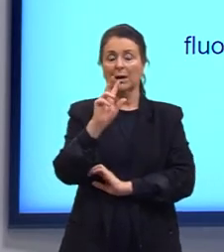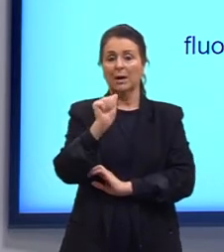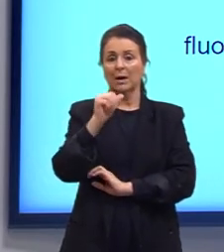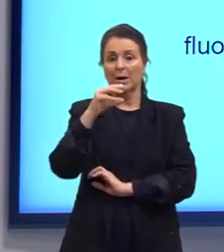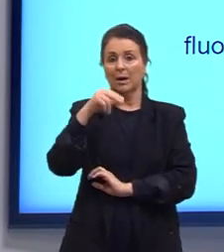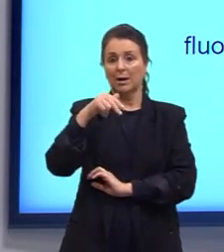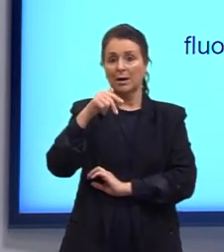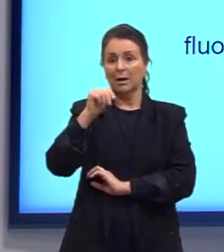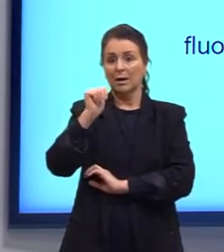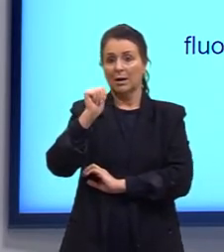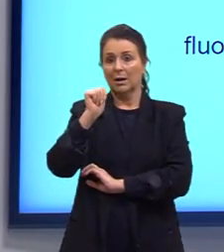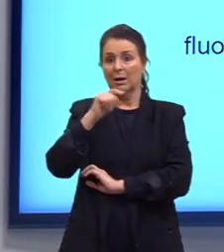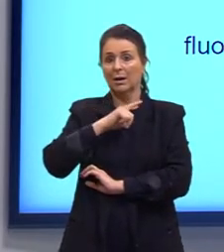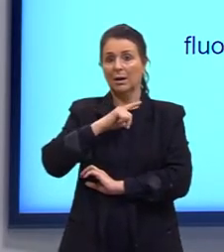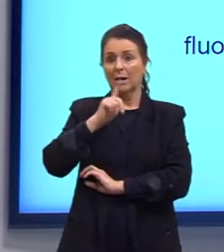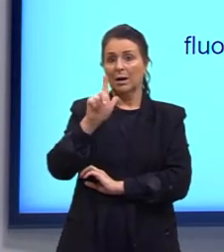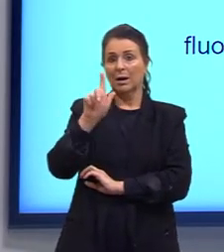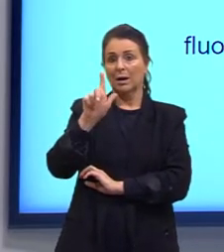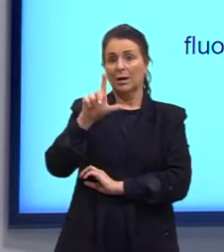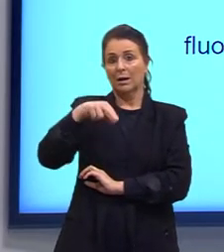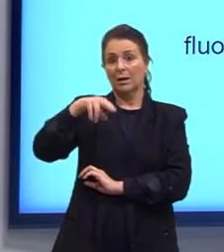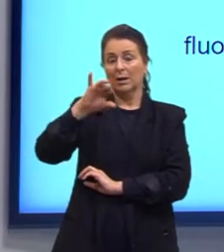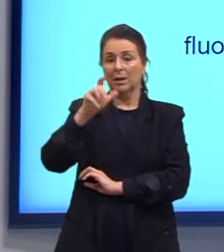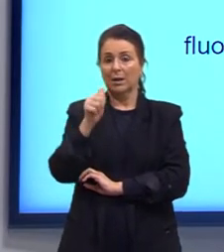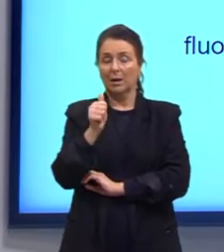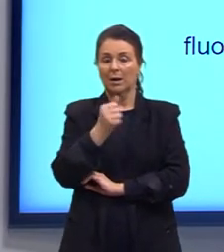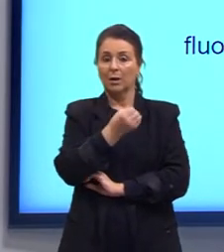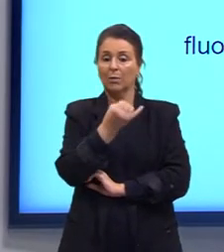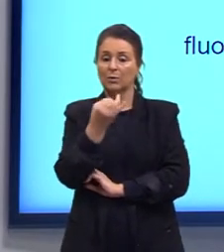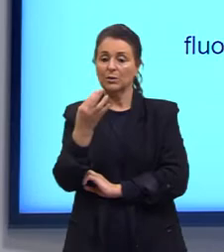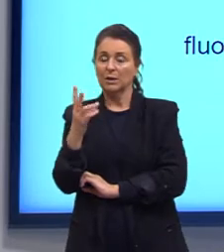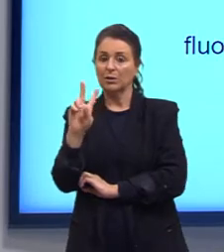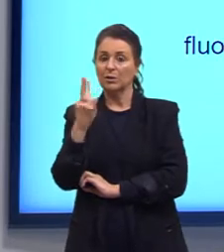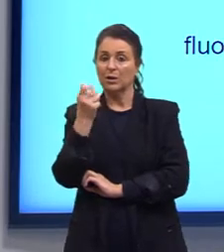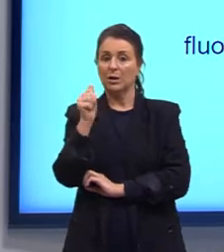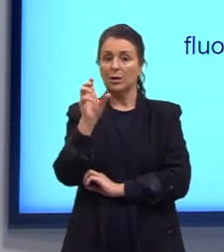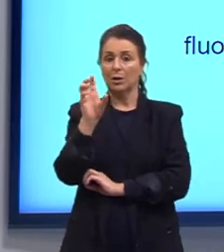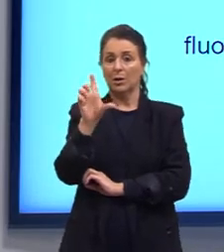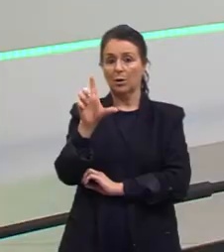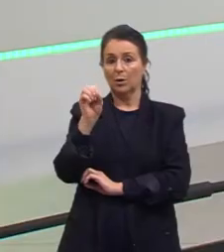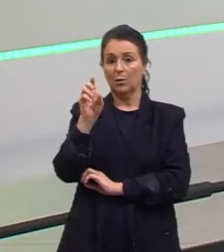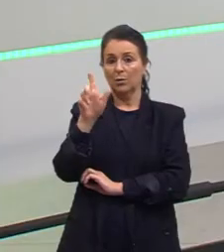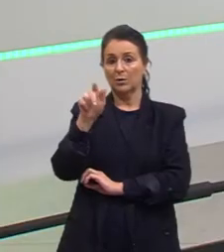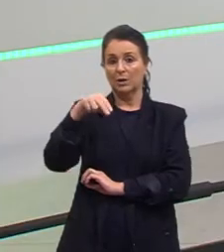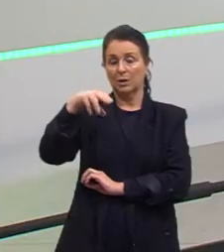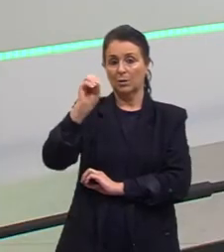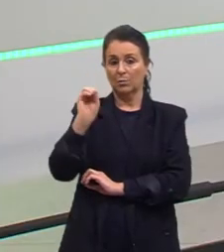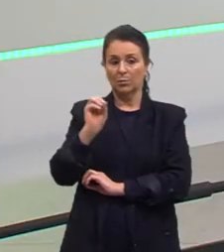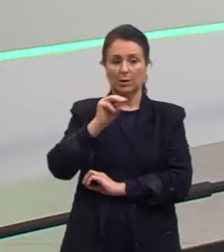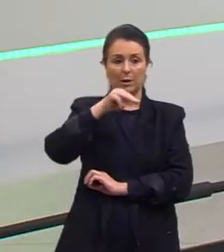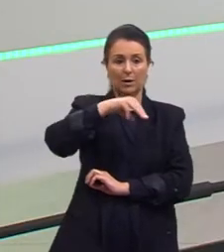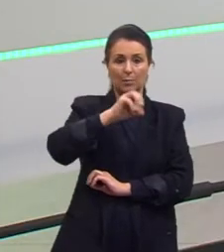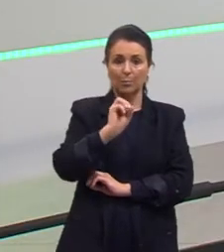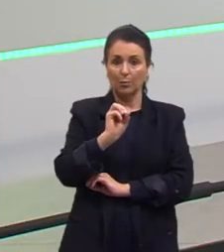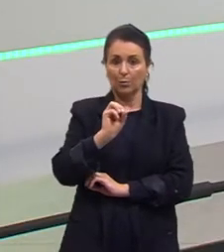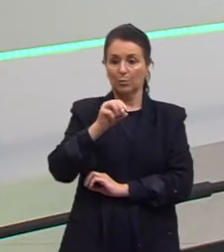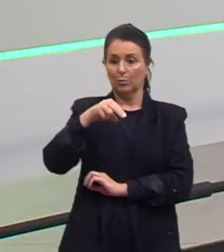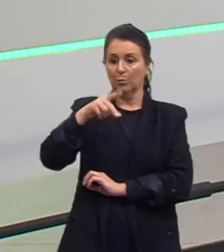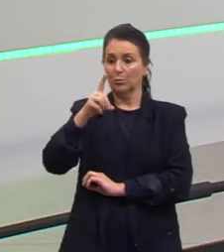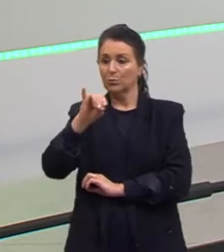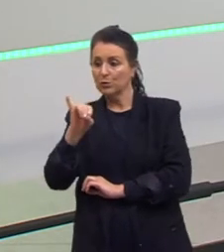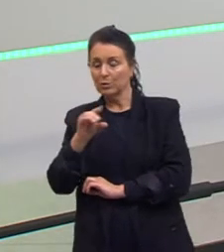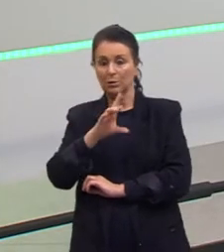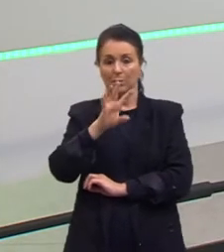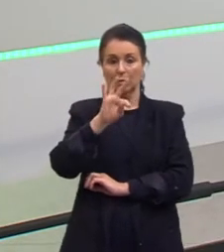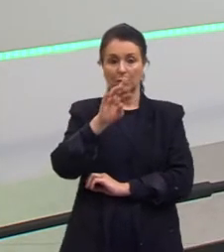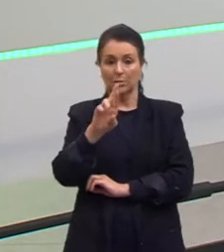vai ser a quantidade de halogênio o que que seria essa quantidade de halogênio ele é mono ele é de outre né porque pode apresentar